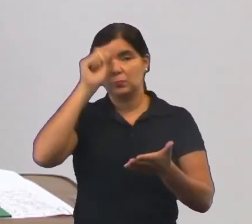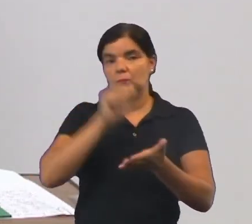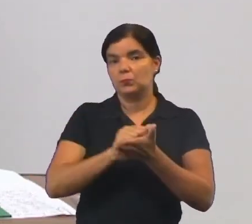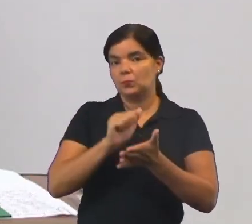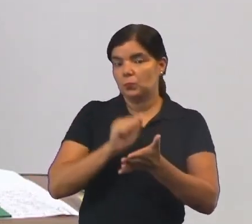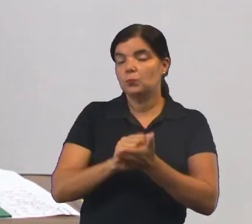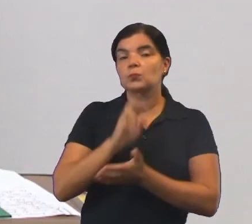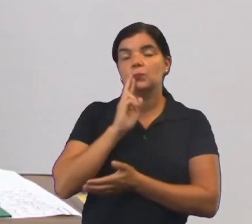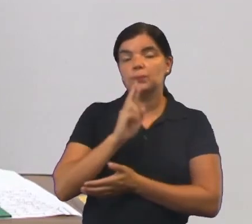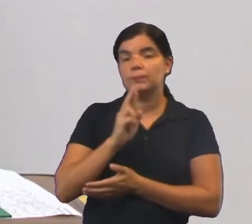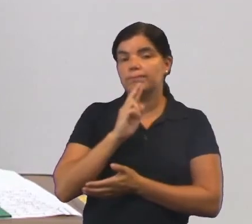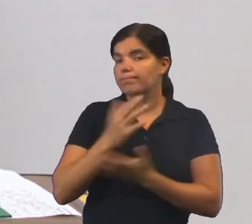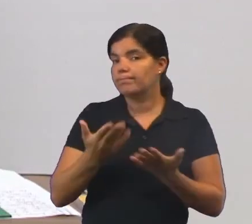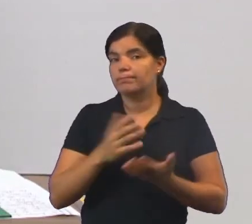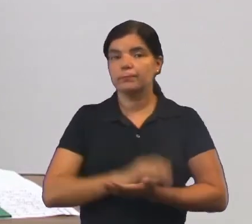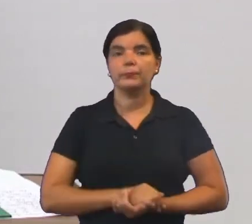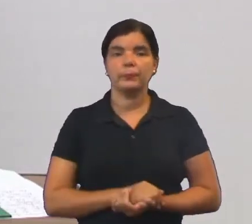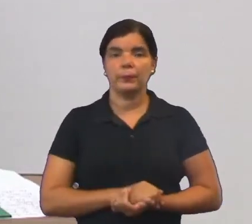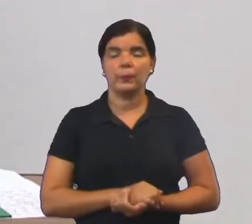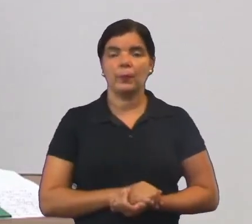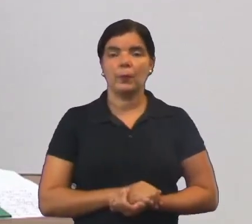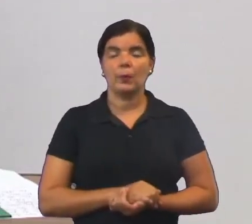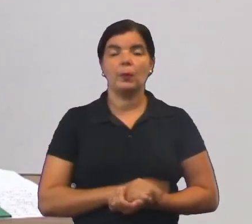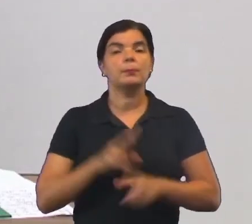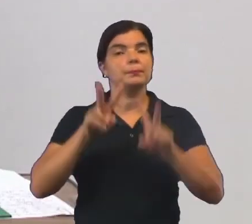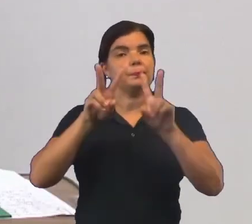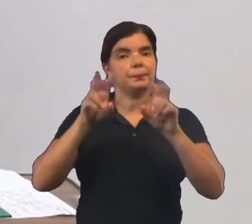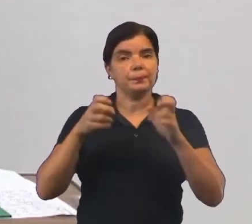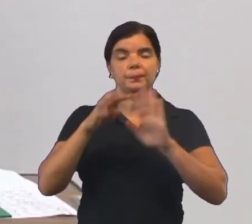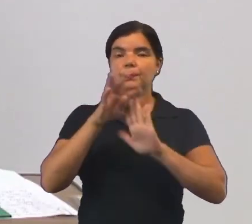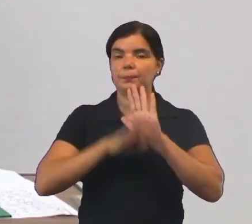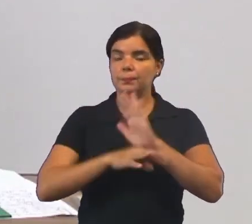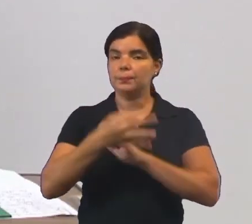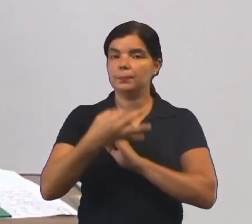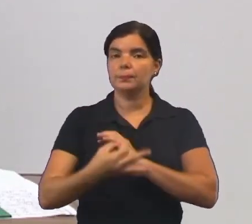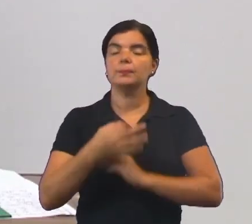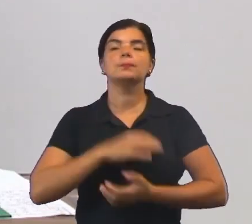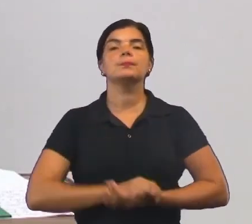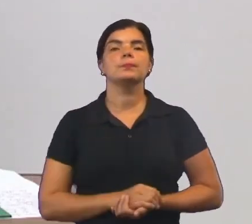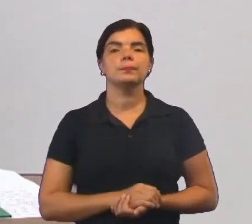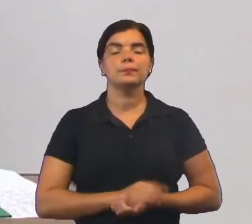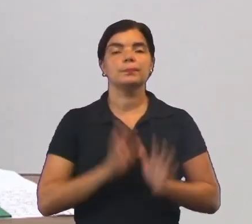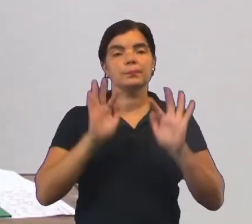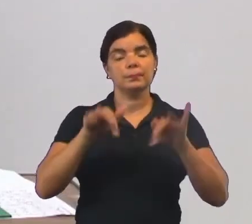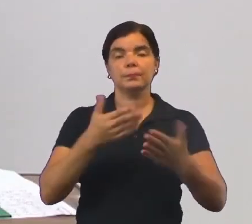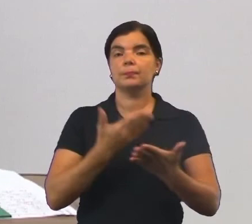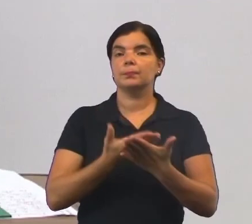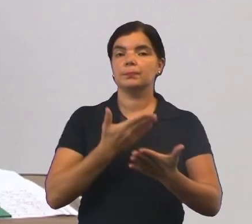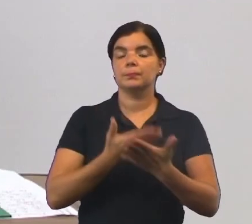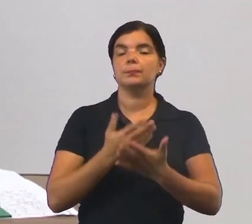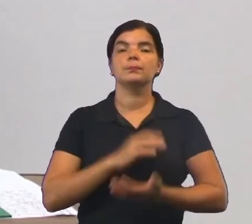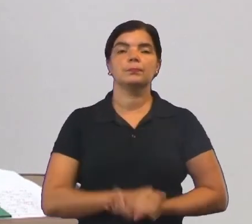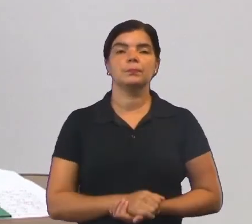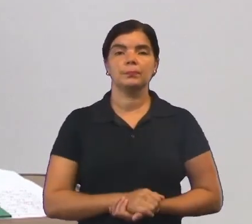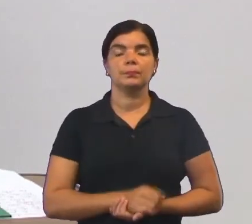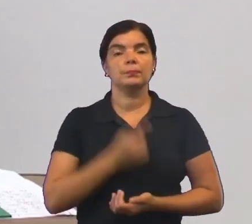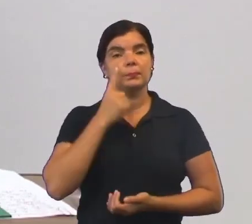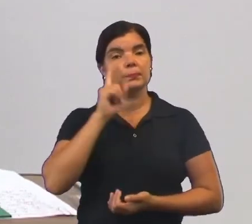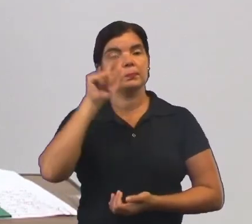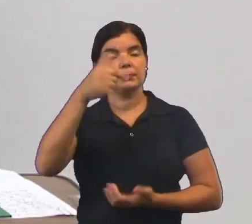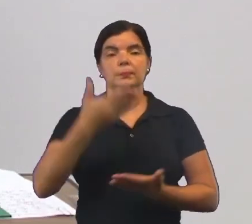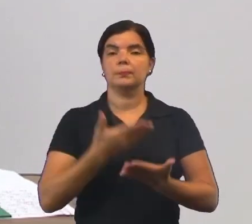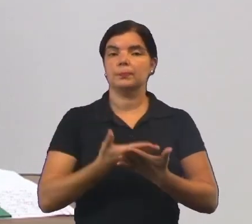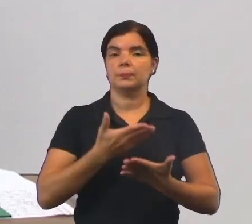eu responda naquela situação, naquela questão. Certinho, nós finalizamos por aqui e nos vemos